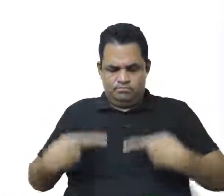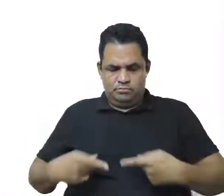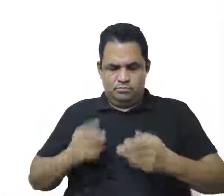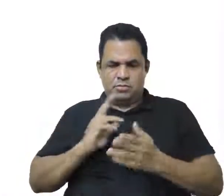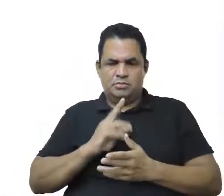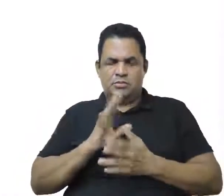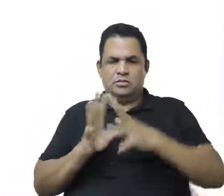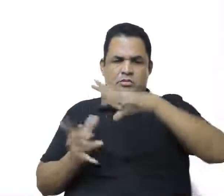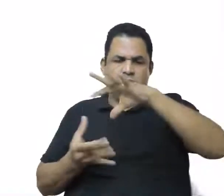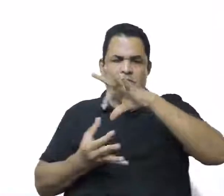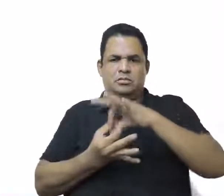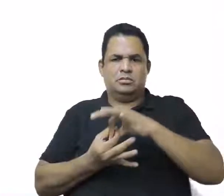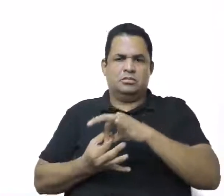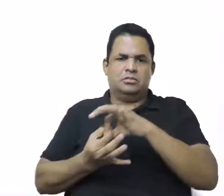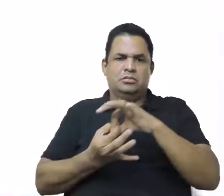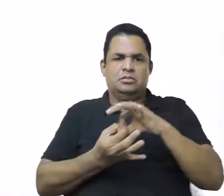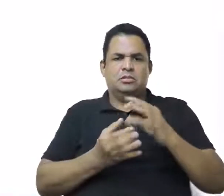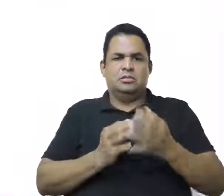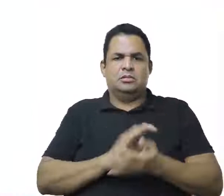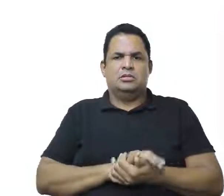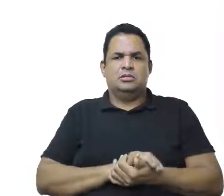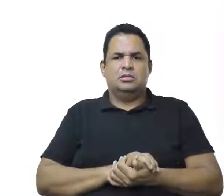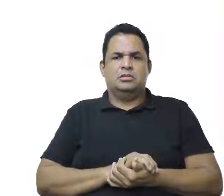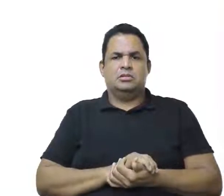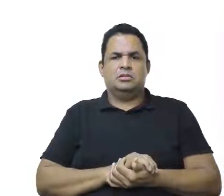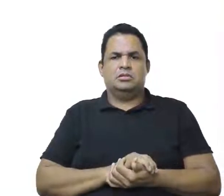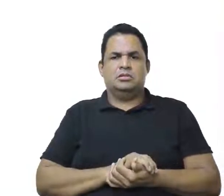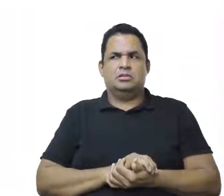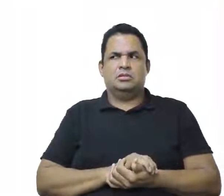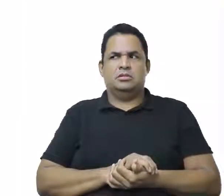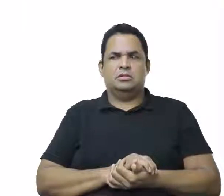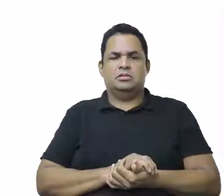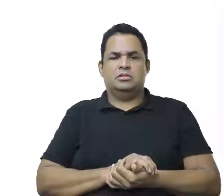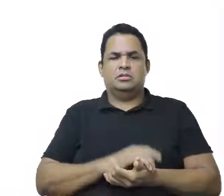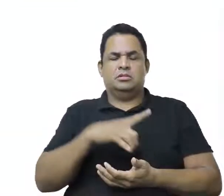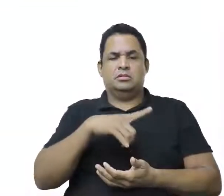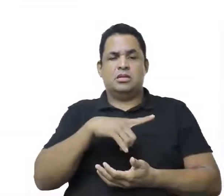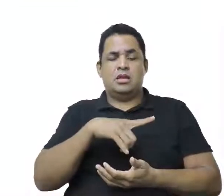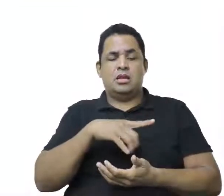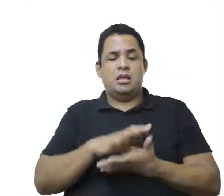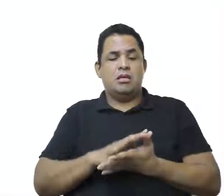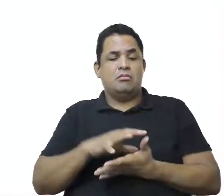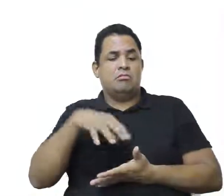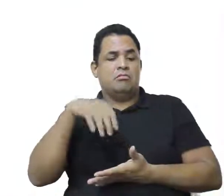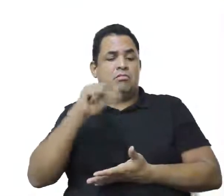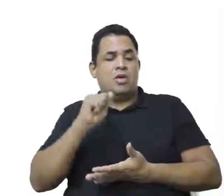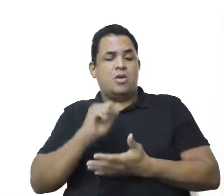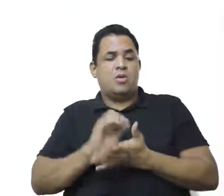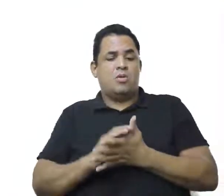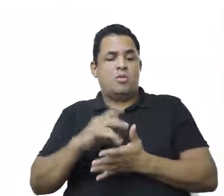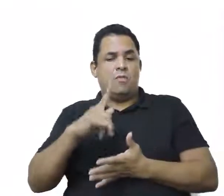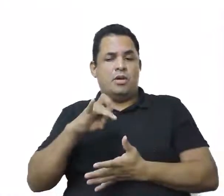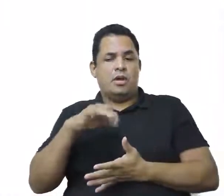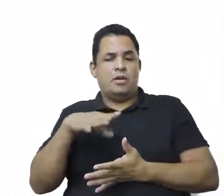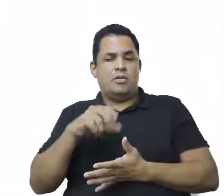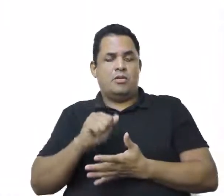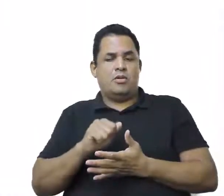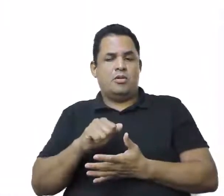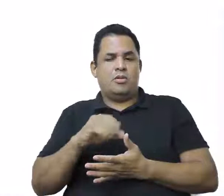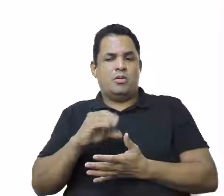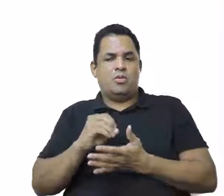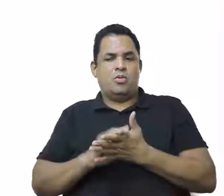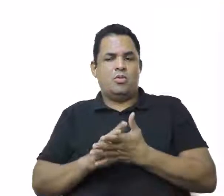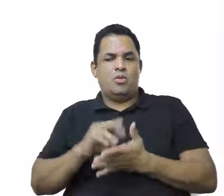processo de globalização. Como eu falei para vocês, o Milton ele ganhou um prêmio que é como se fosse o prêmio Nobel,